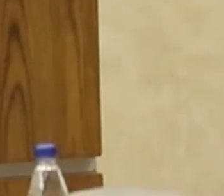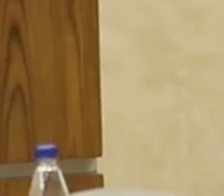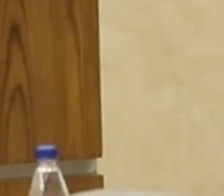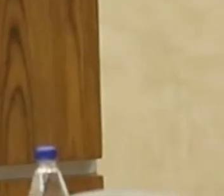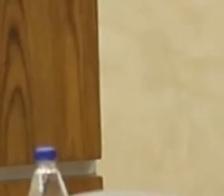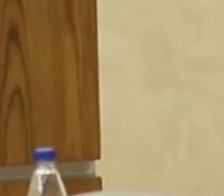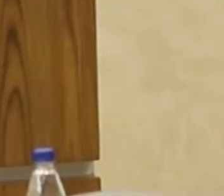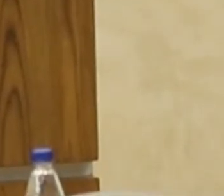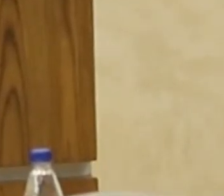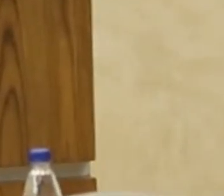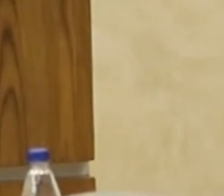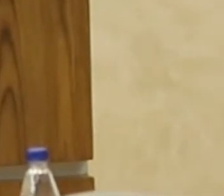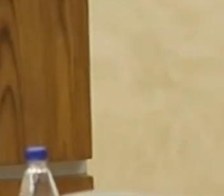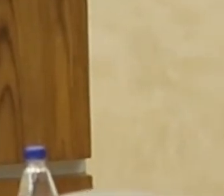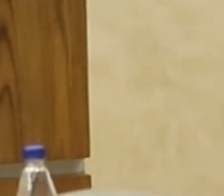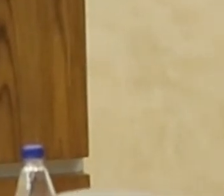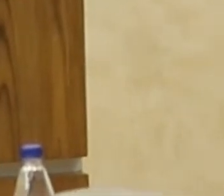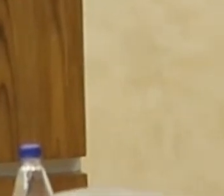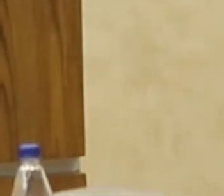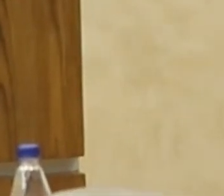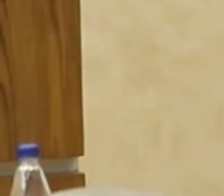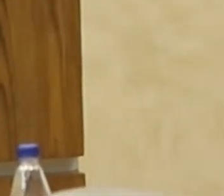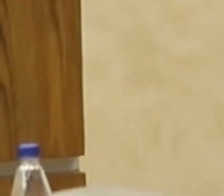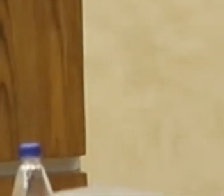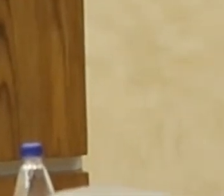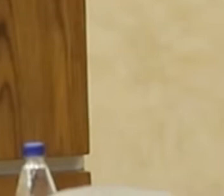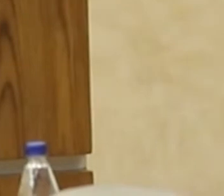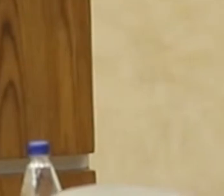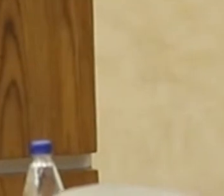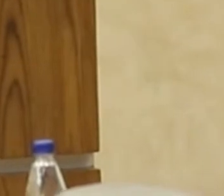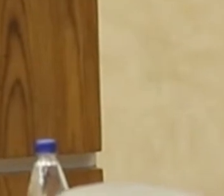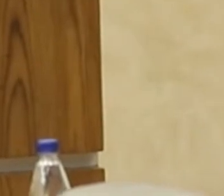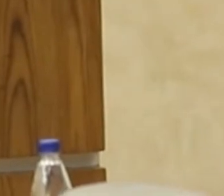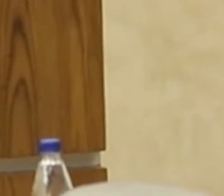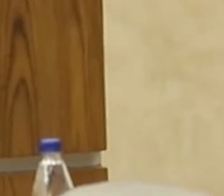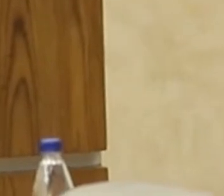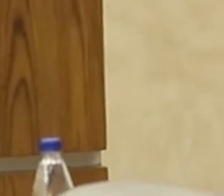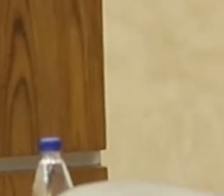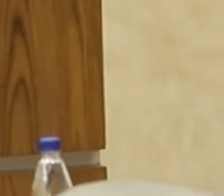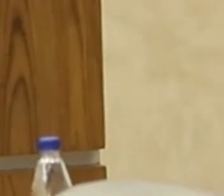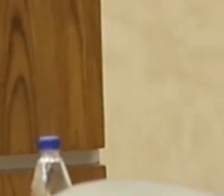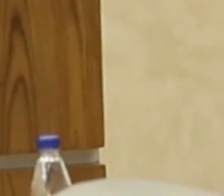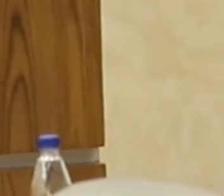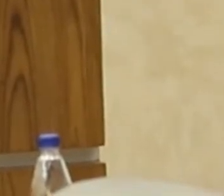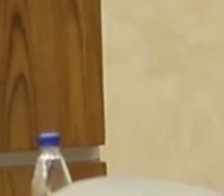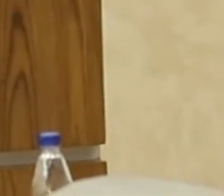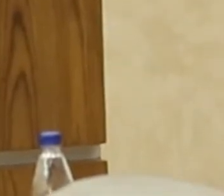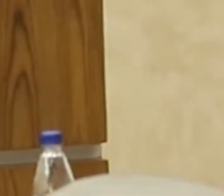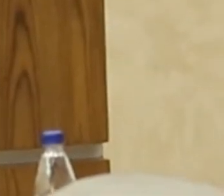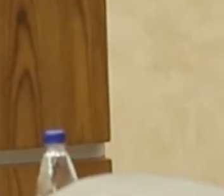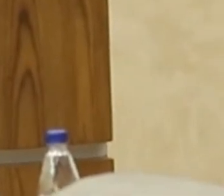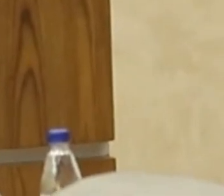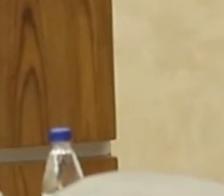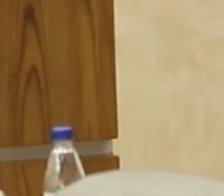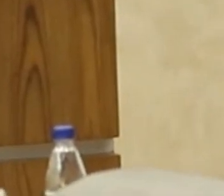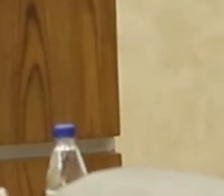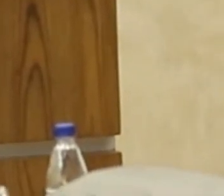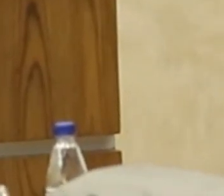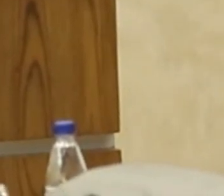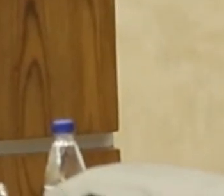pública do ano passado. 4 milhões que seriam aplicados para manutenção da iluminação pública. Então, a gente tem que